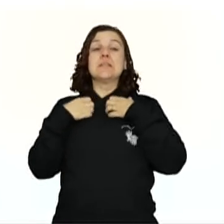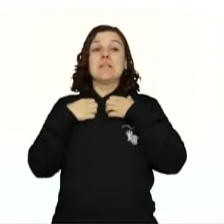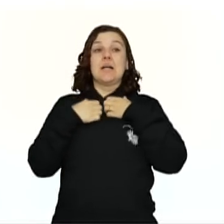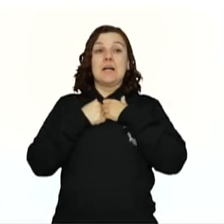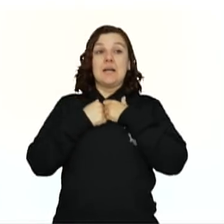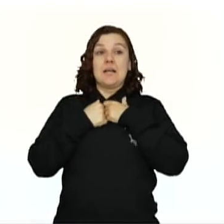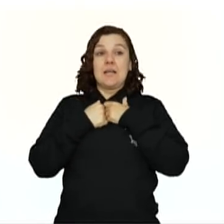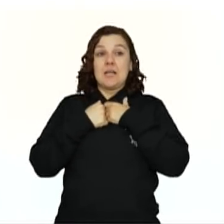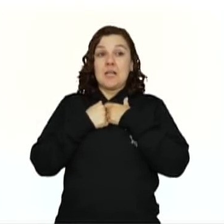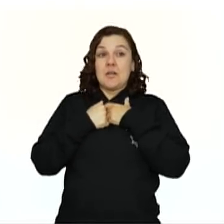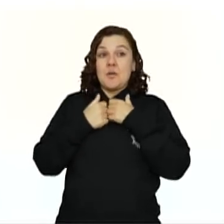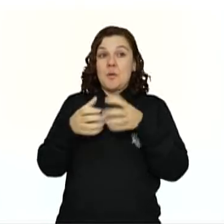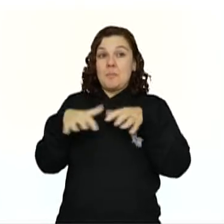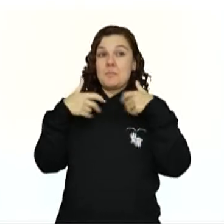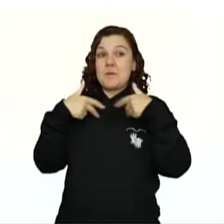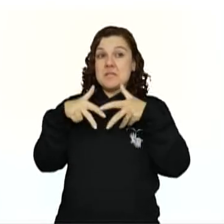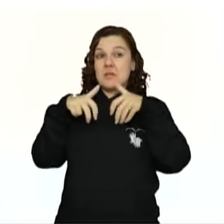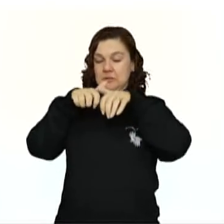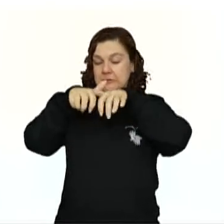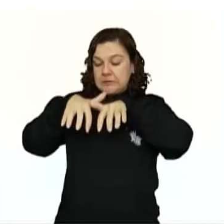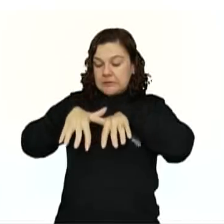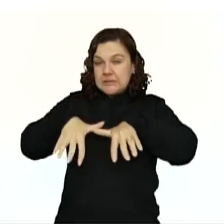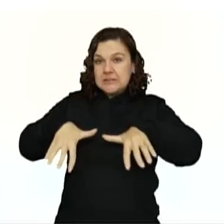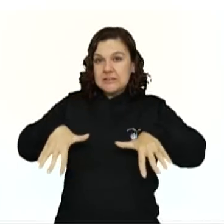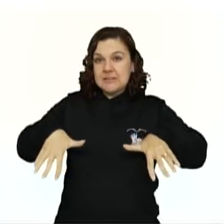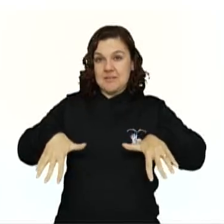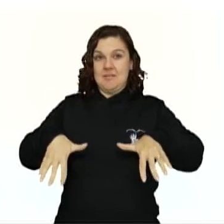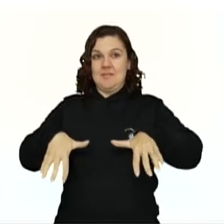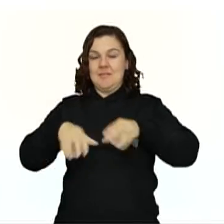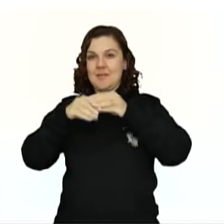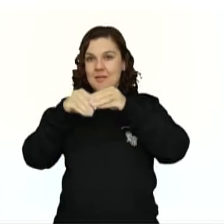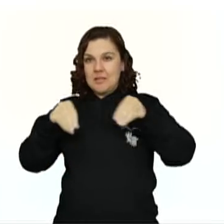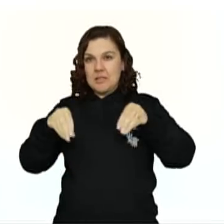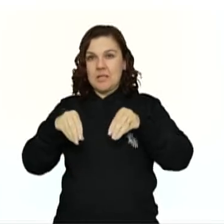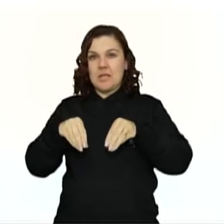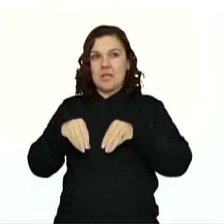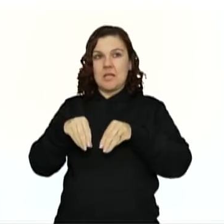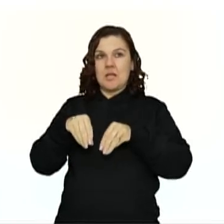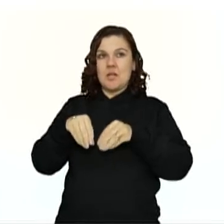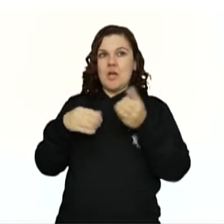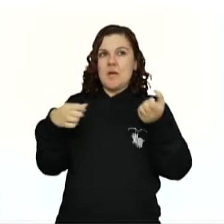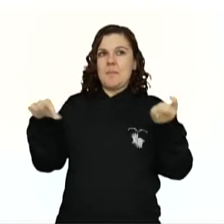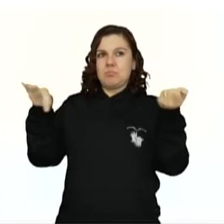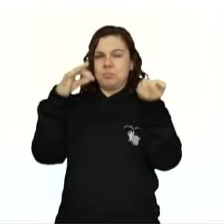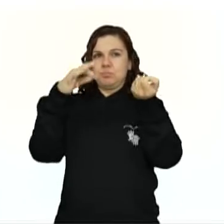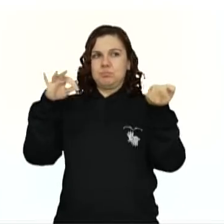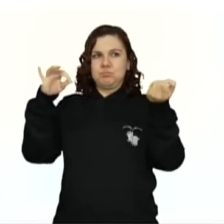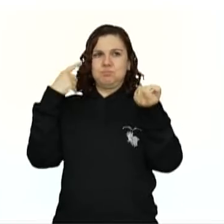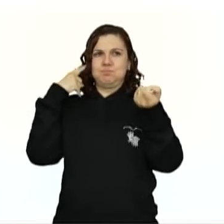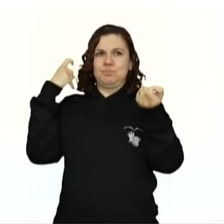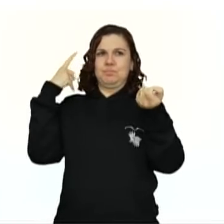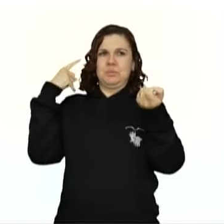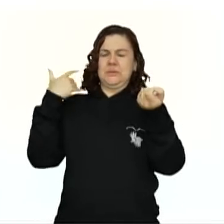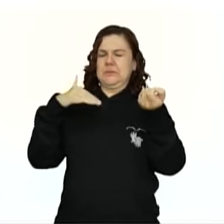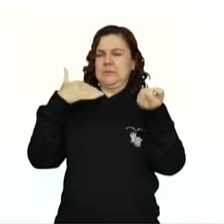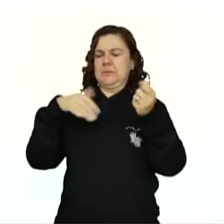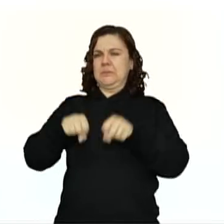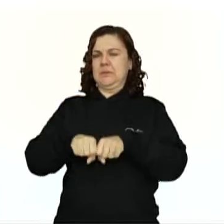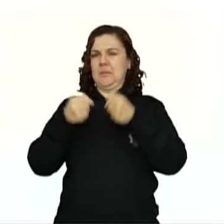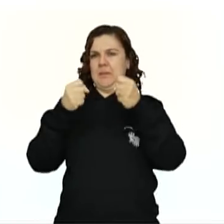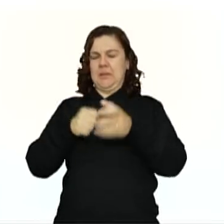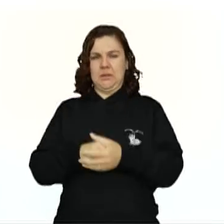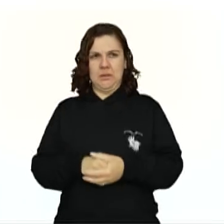raízes apodrecidas no cerne da terra. Chamo as notas estridentes de um violino